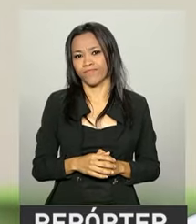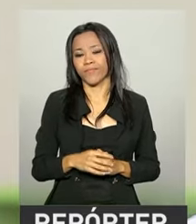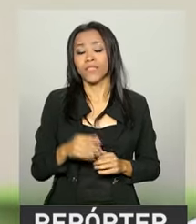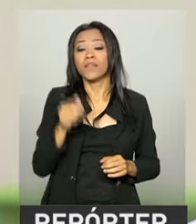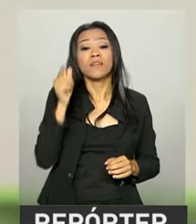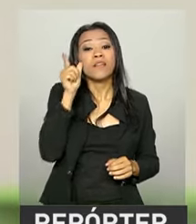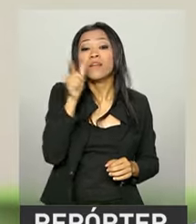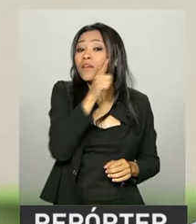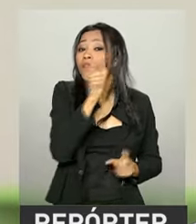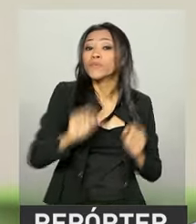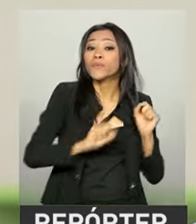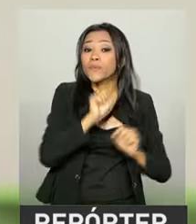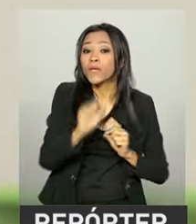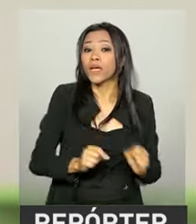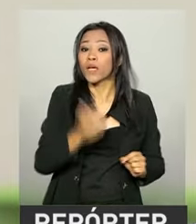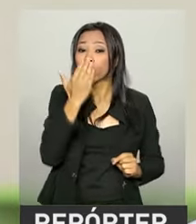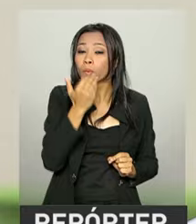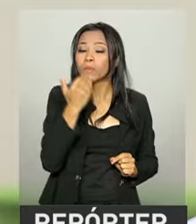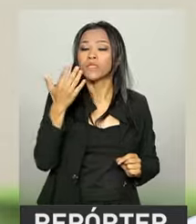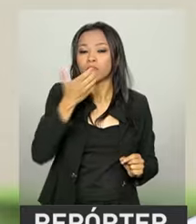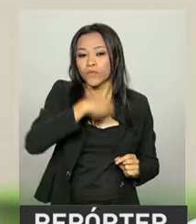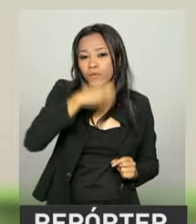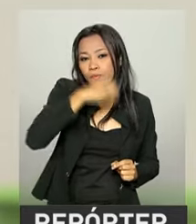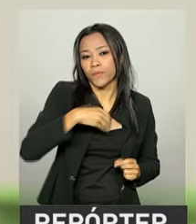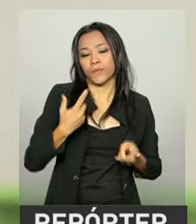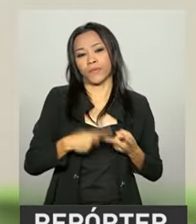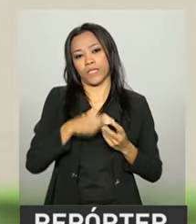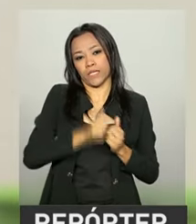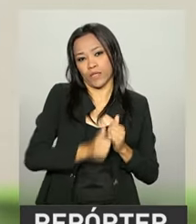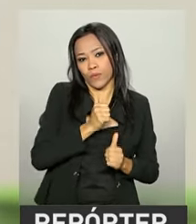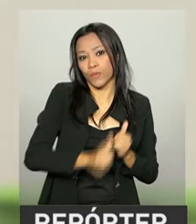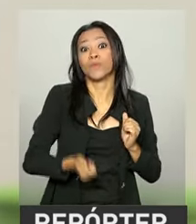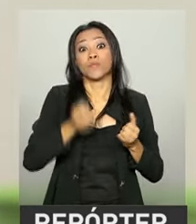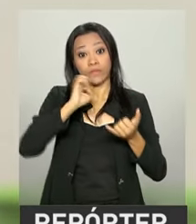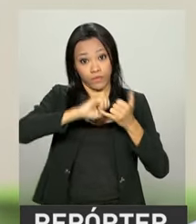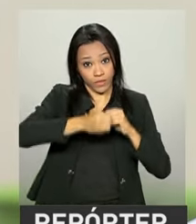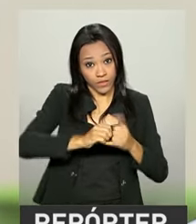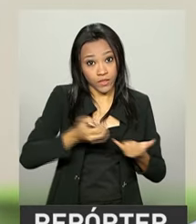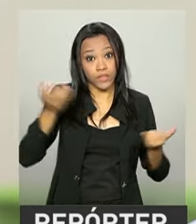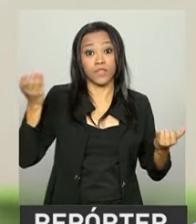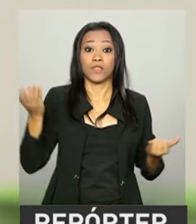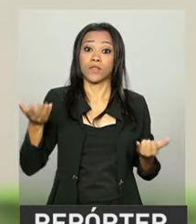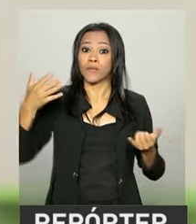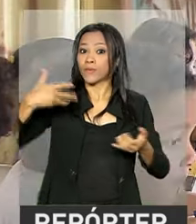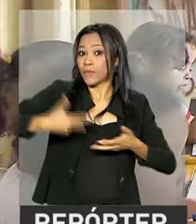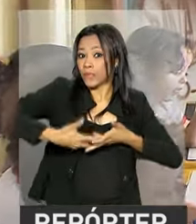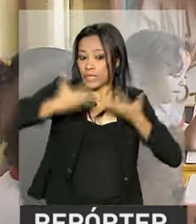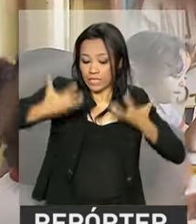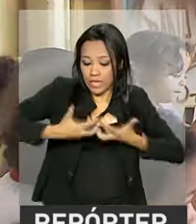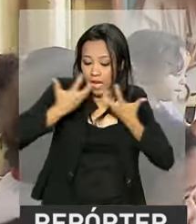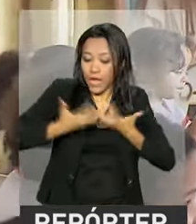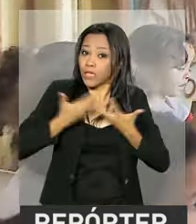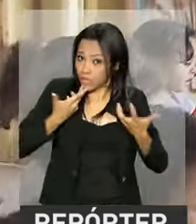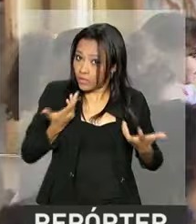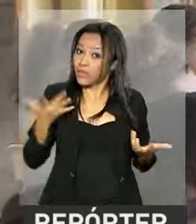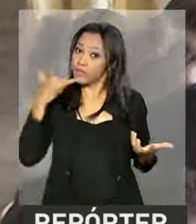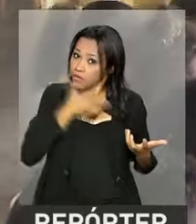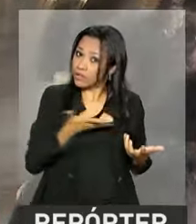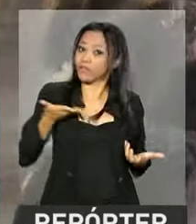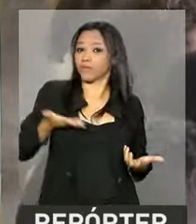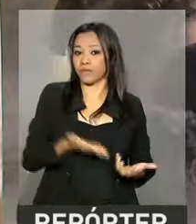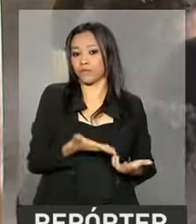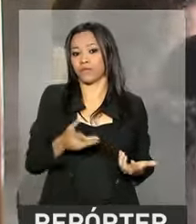uma comida saudável, como aqui serve fruta, serve um arroz, serve um feijão, serve uma salada. E isso não